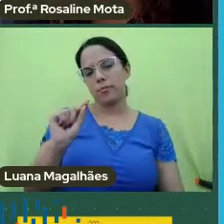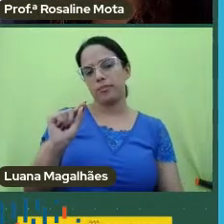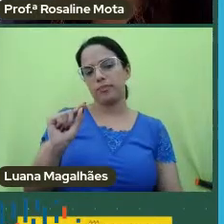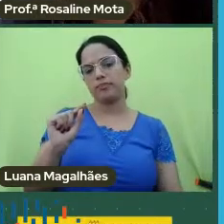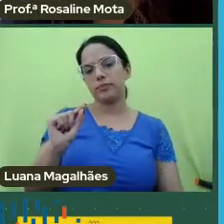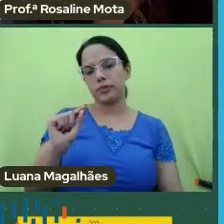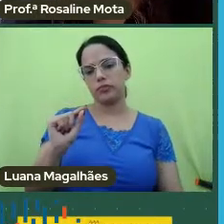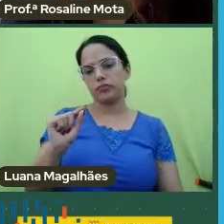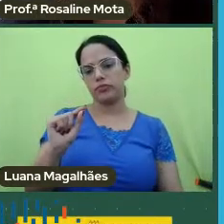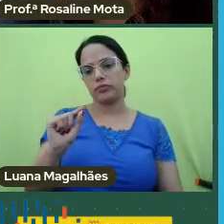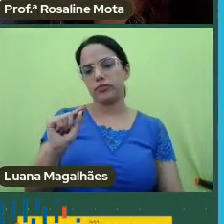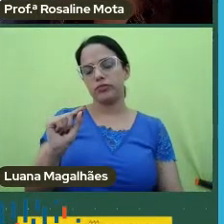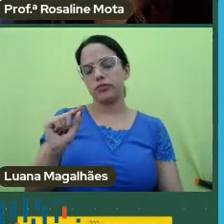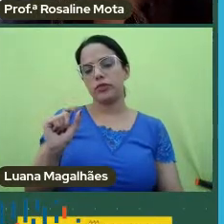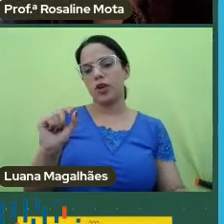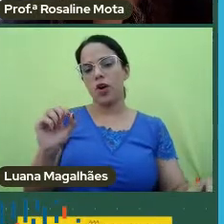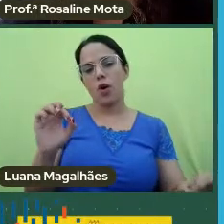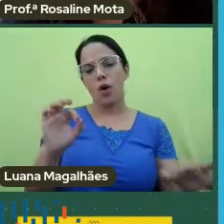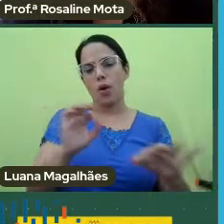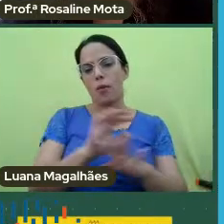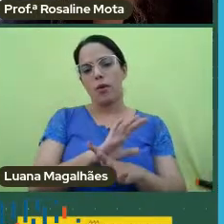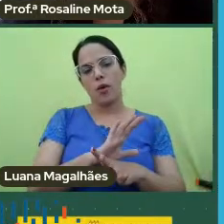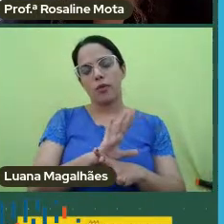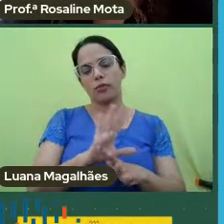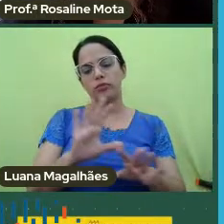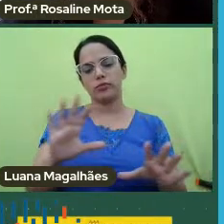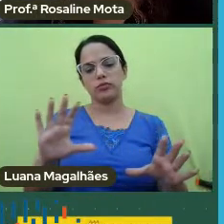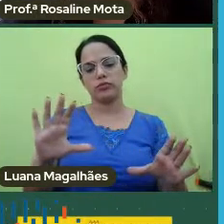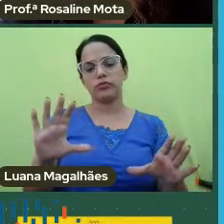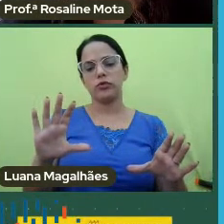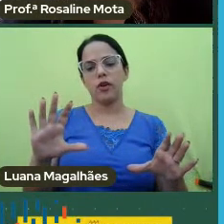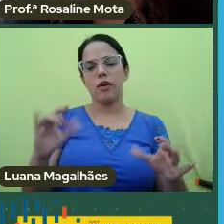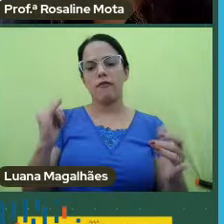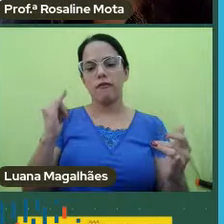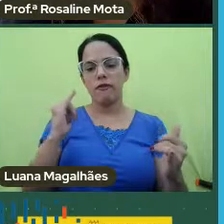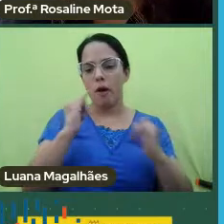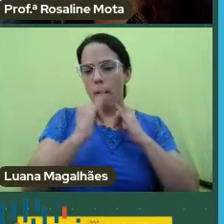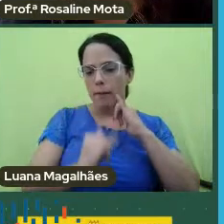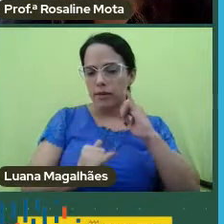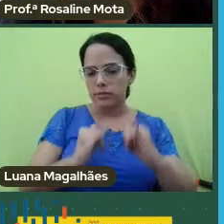a completude, a integridade das informações